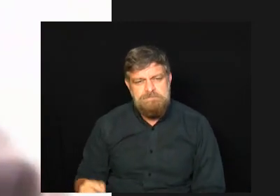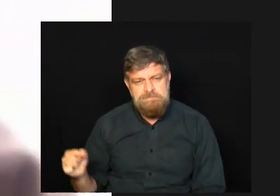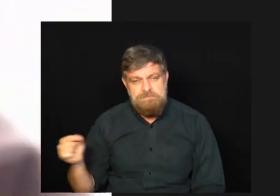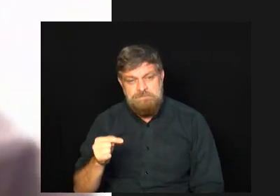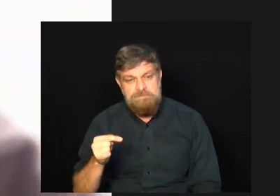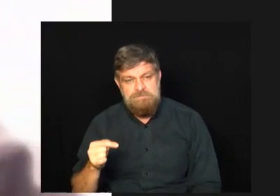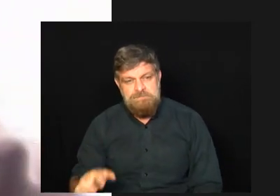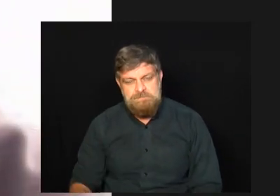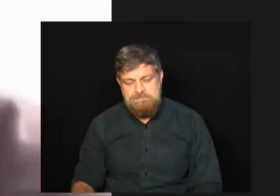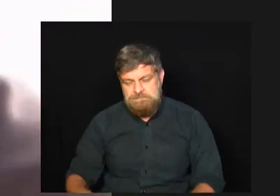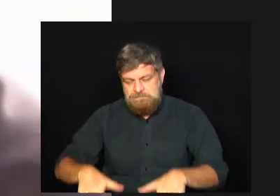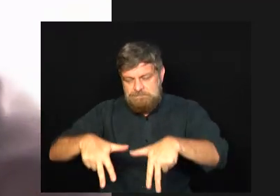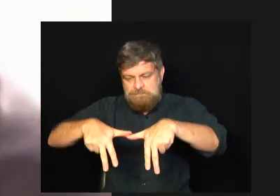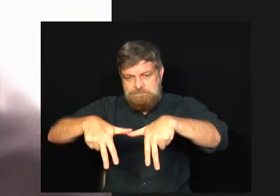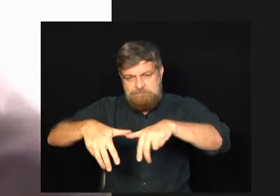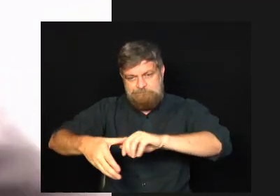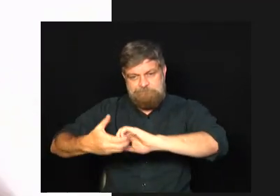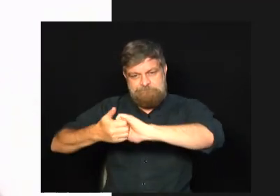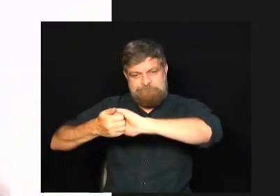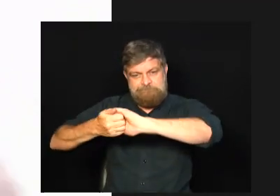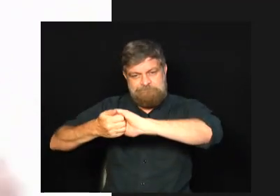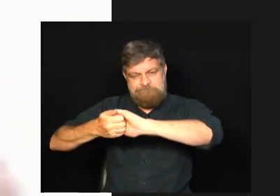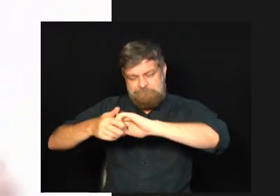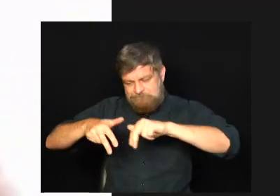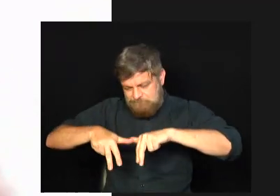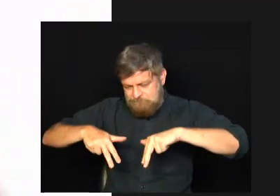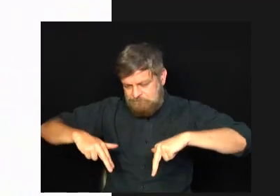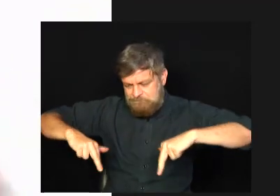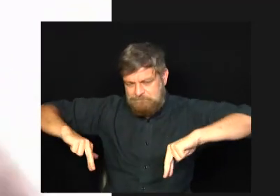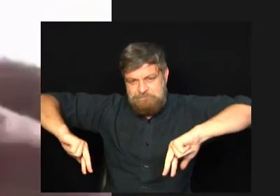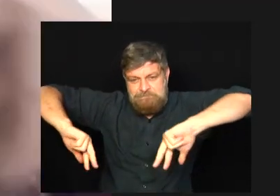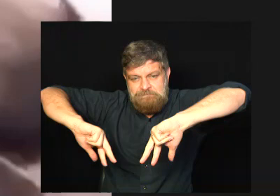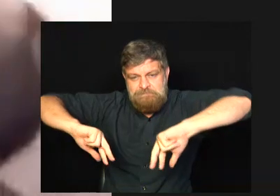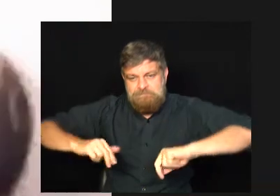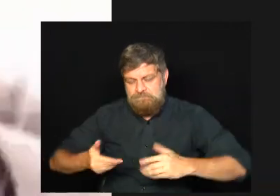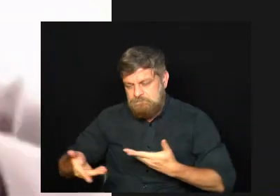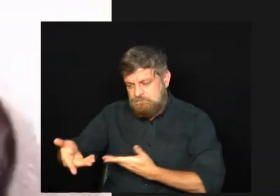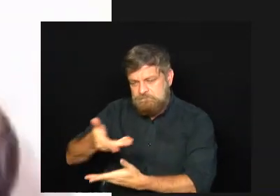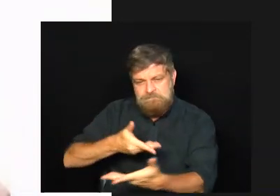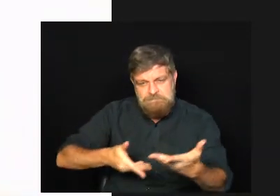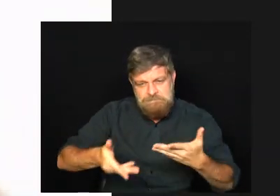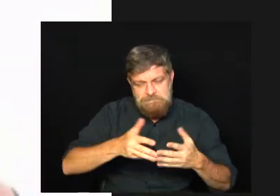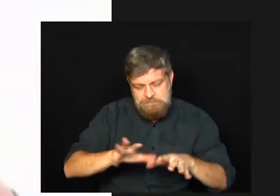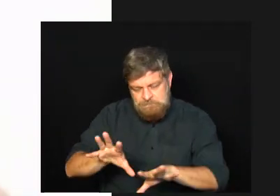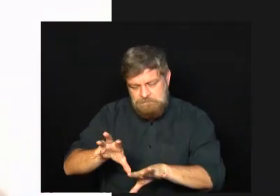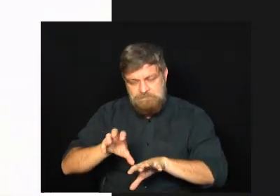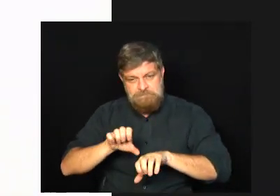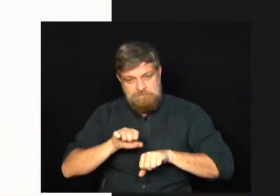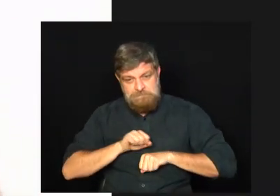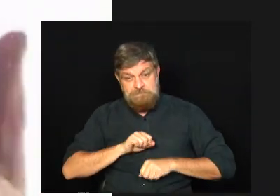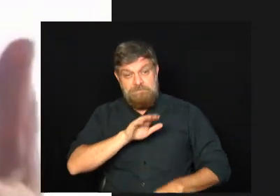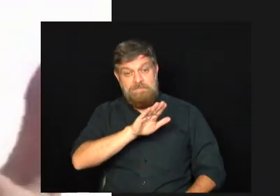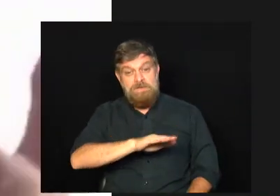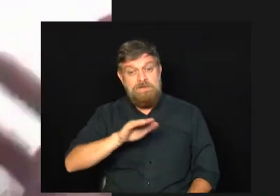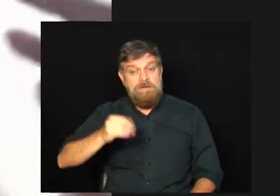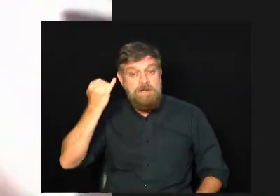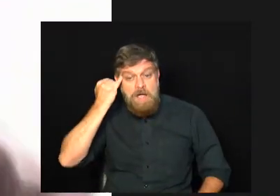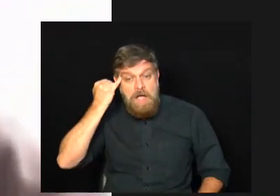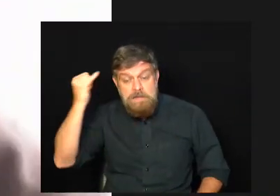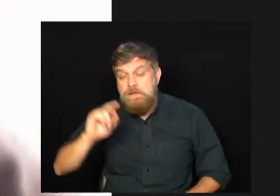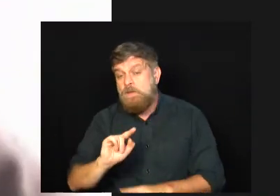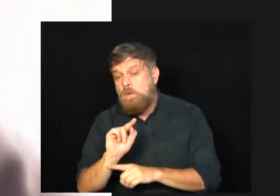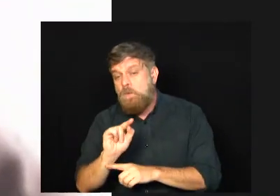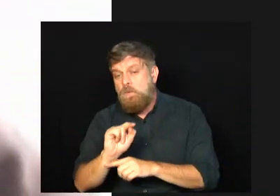Alegria de mãos dadas, mostrando, internalizando na criança a ideia de que estar